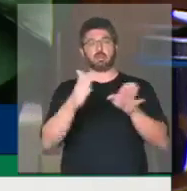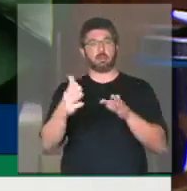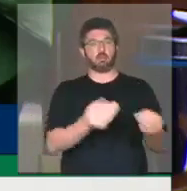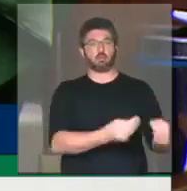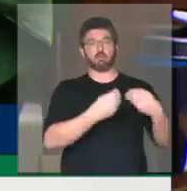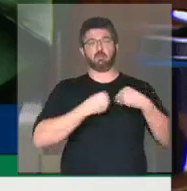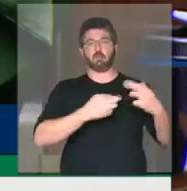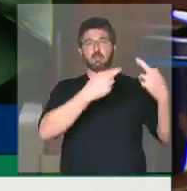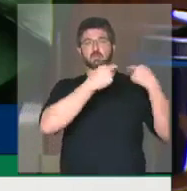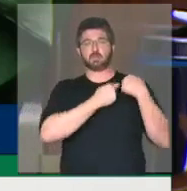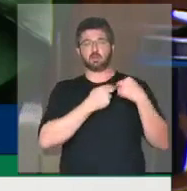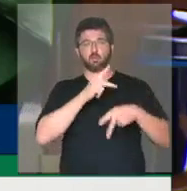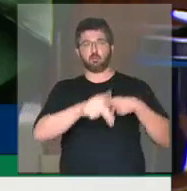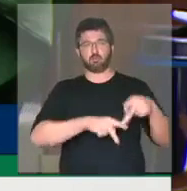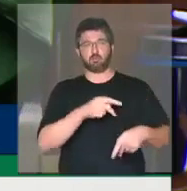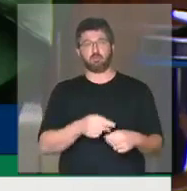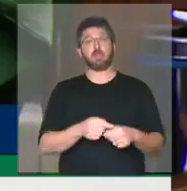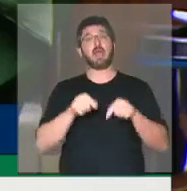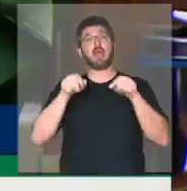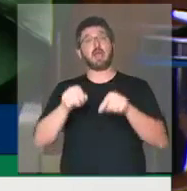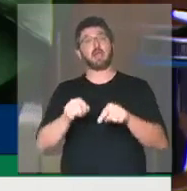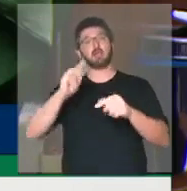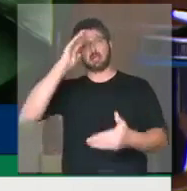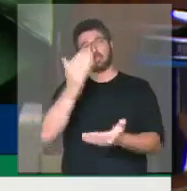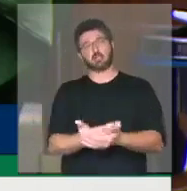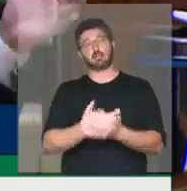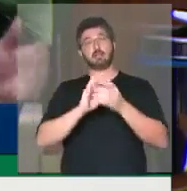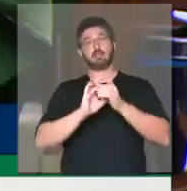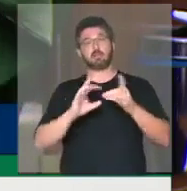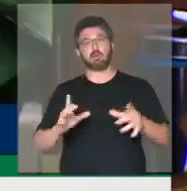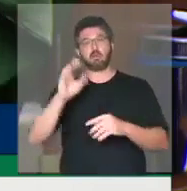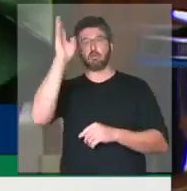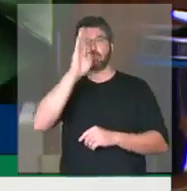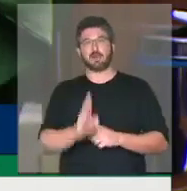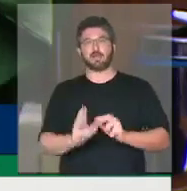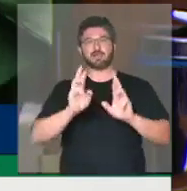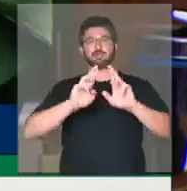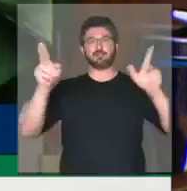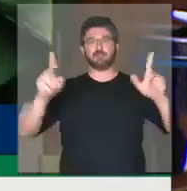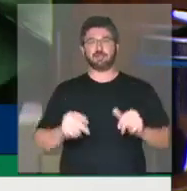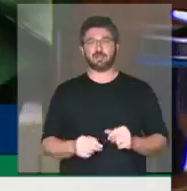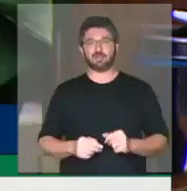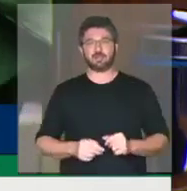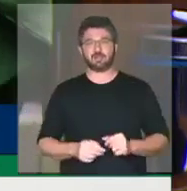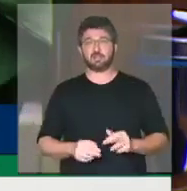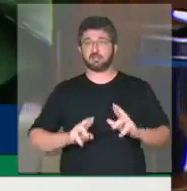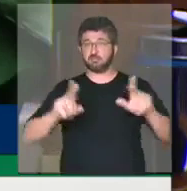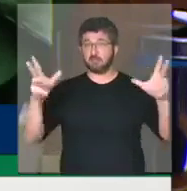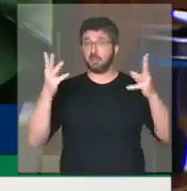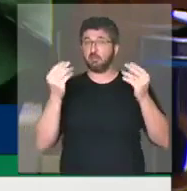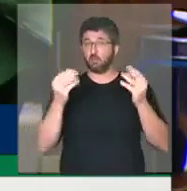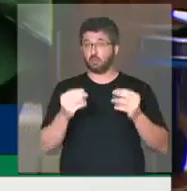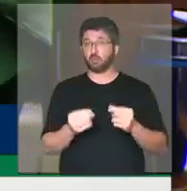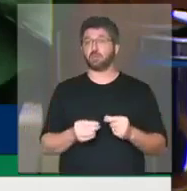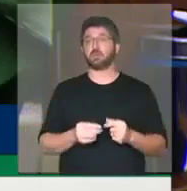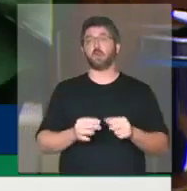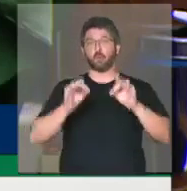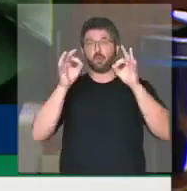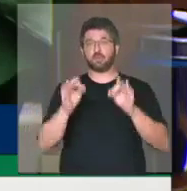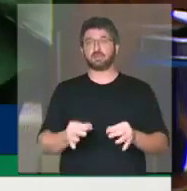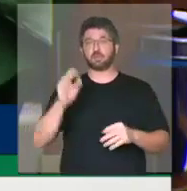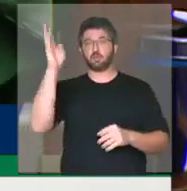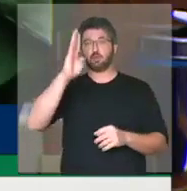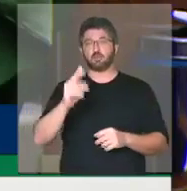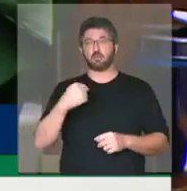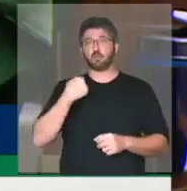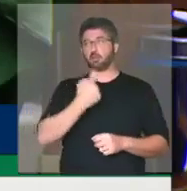É nisso que acreditamos, na democracia, num Brasil diferente. muito diferente, seguramente, do Brasil